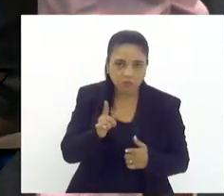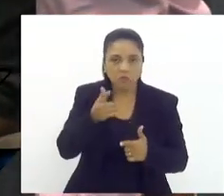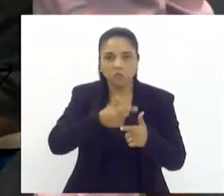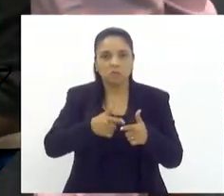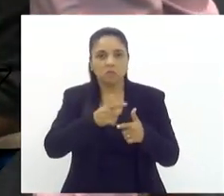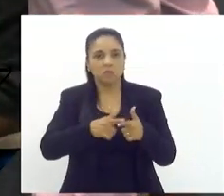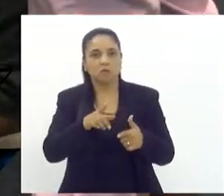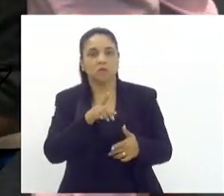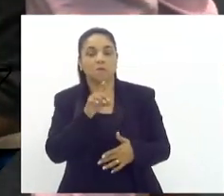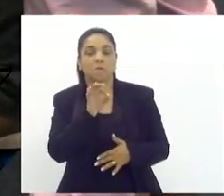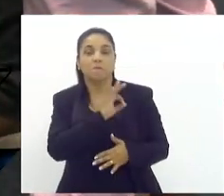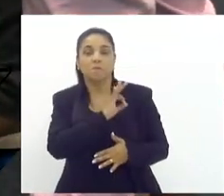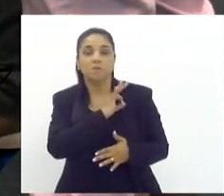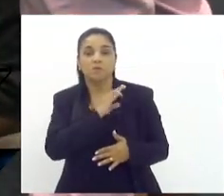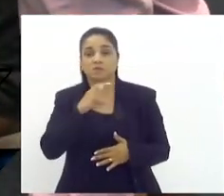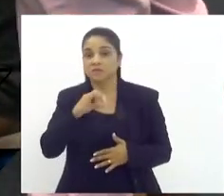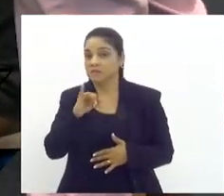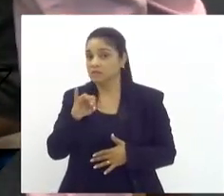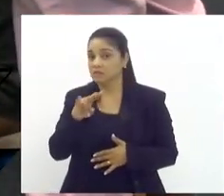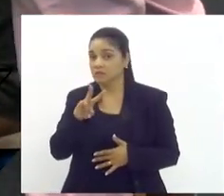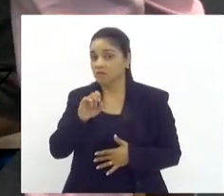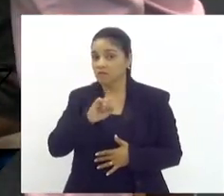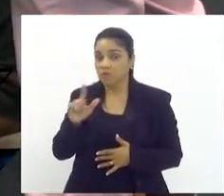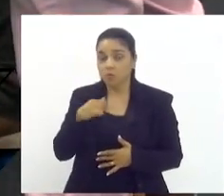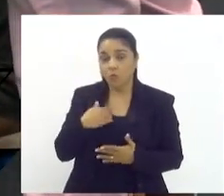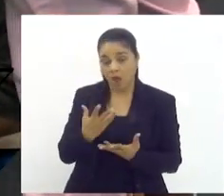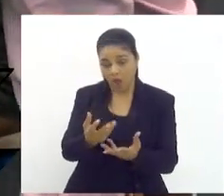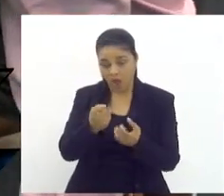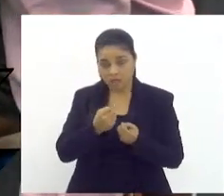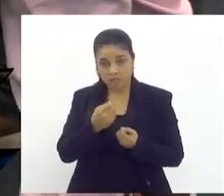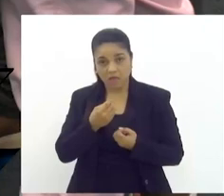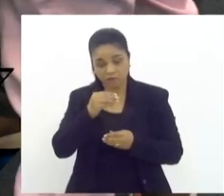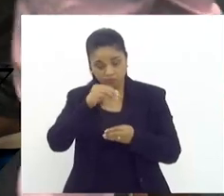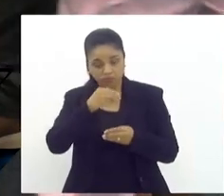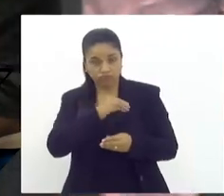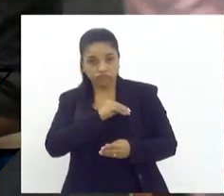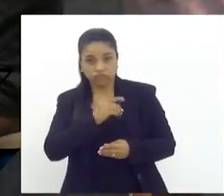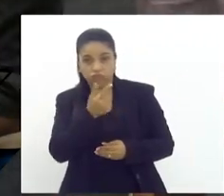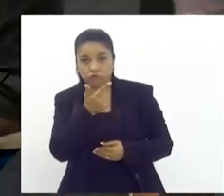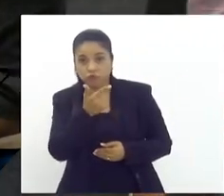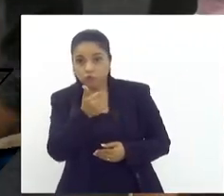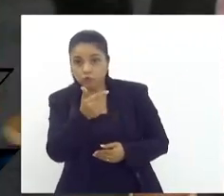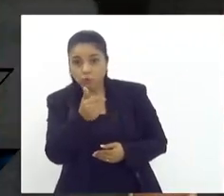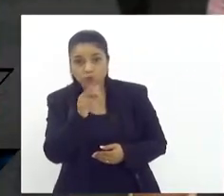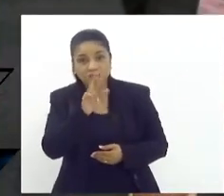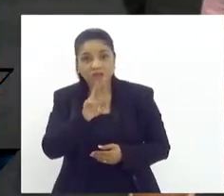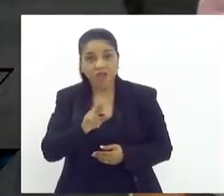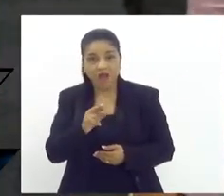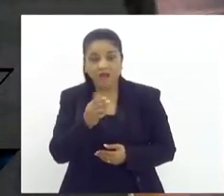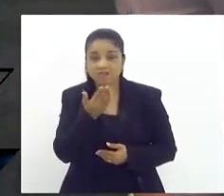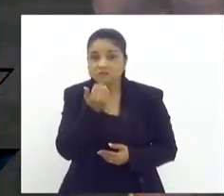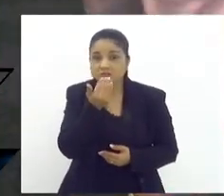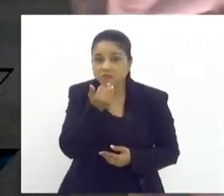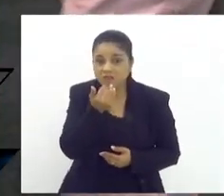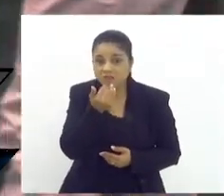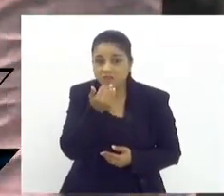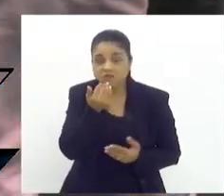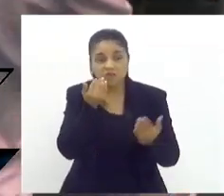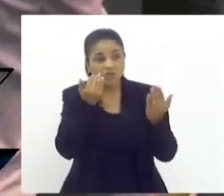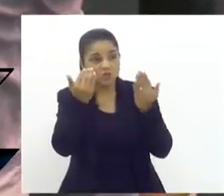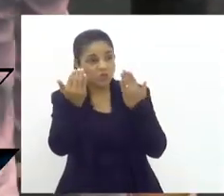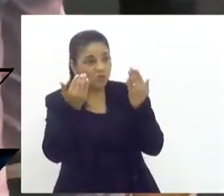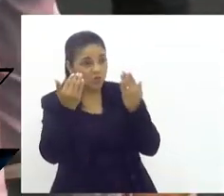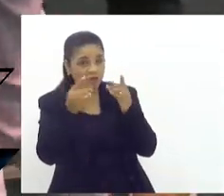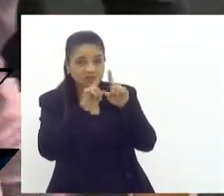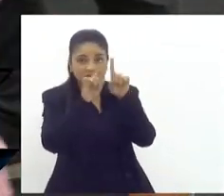policiais civis recebem 12 reais de ticket de alimentação se nós compararmos com os